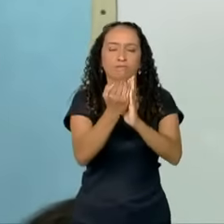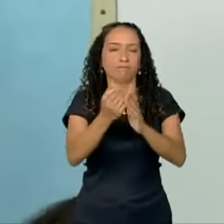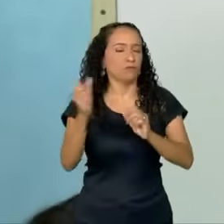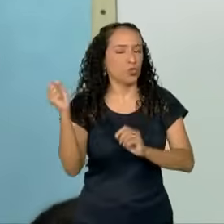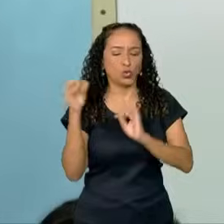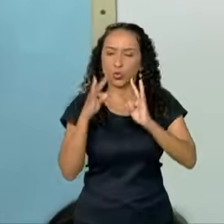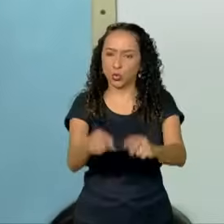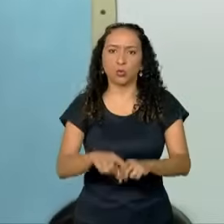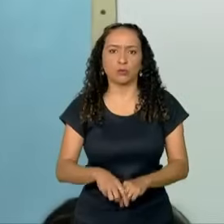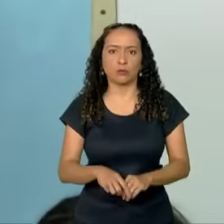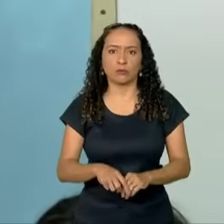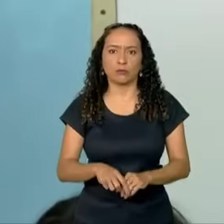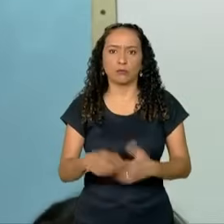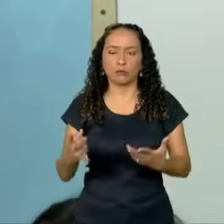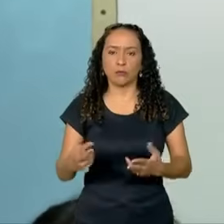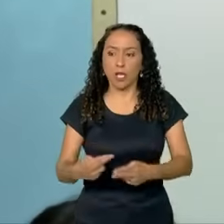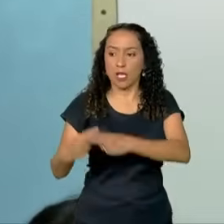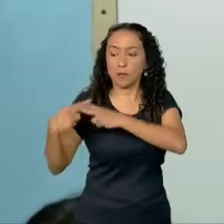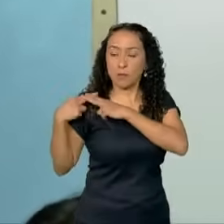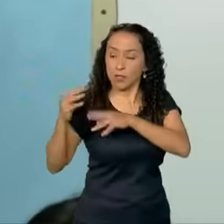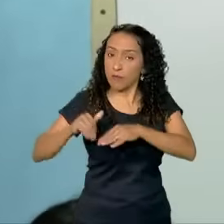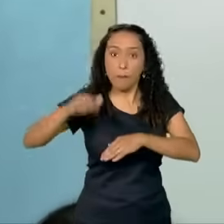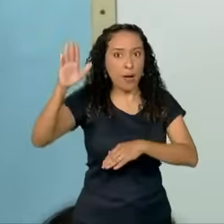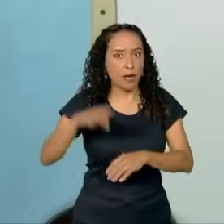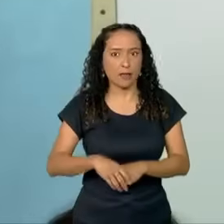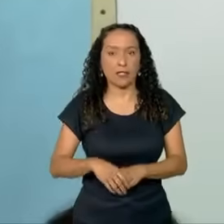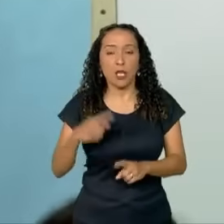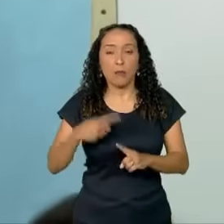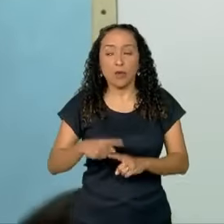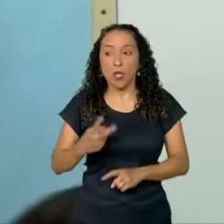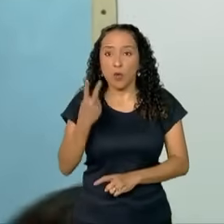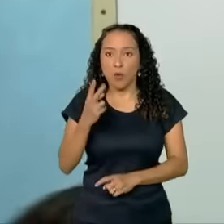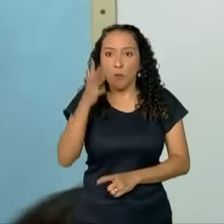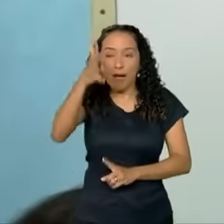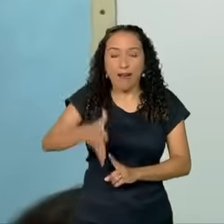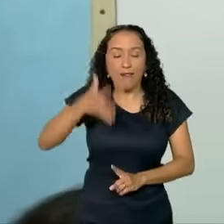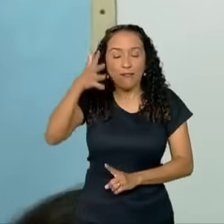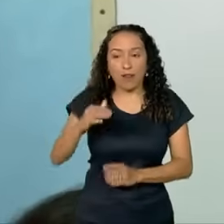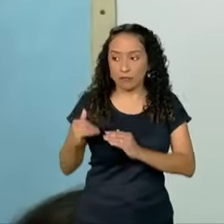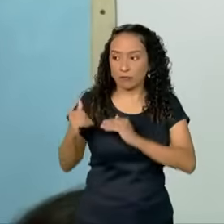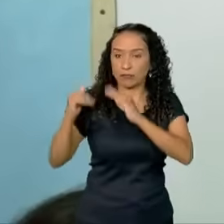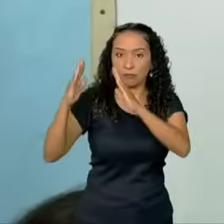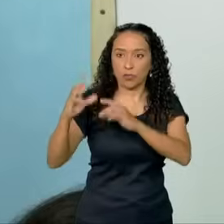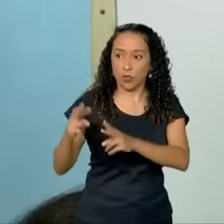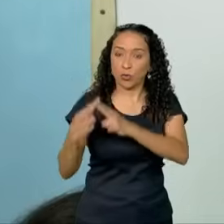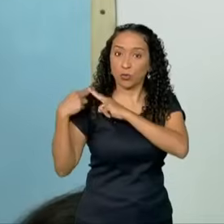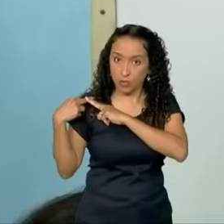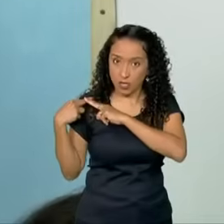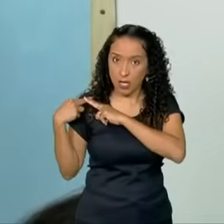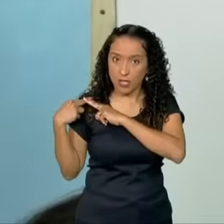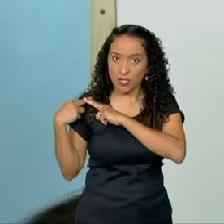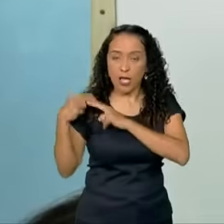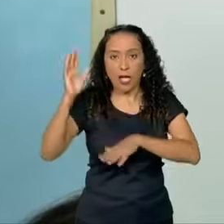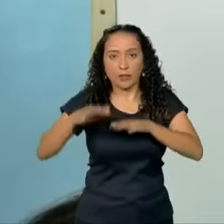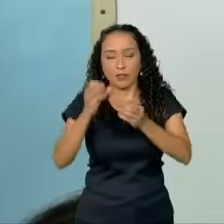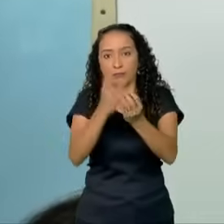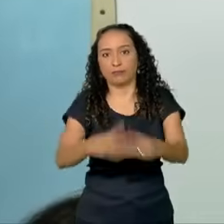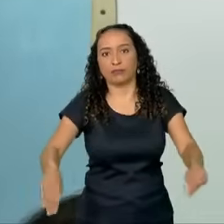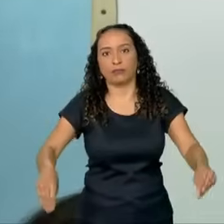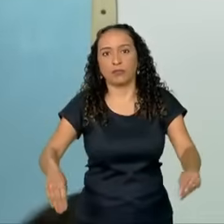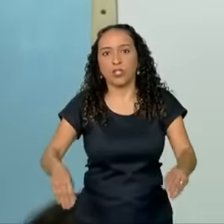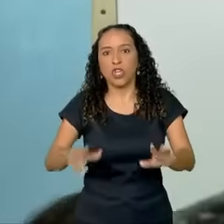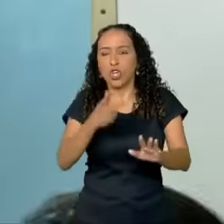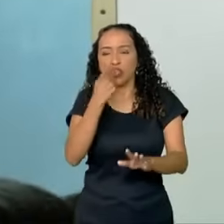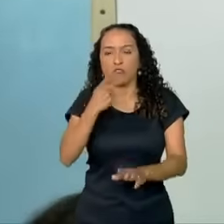As autoridades mais ainda, porque uma fala de uma autoridade às vezes desanda. E quando eu falo autoridade, não estou falando do